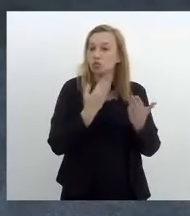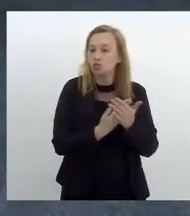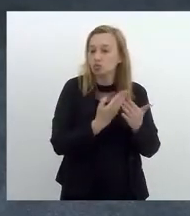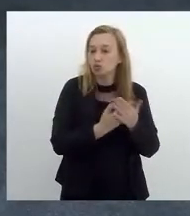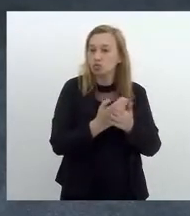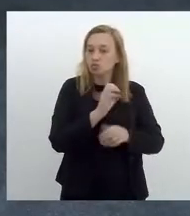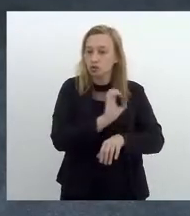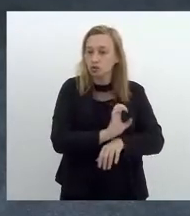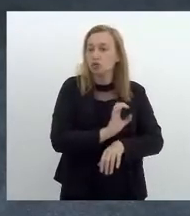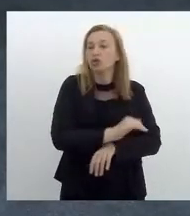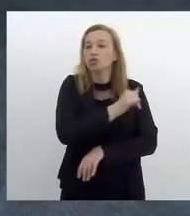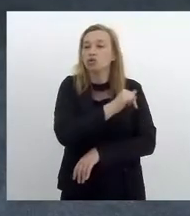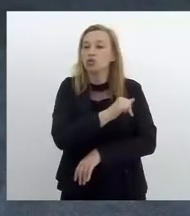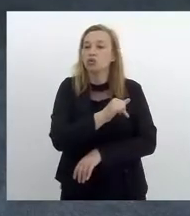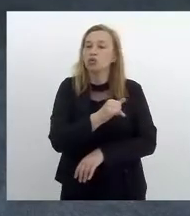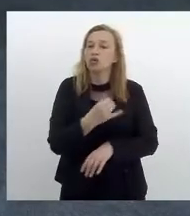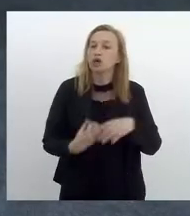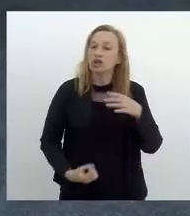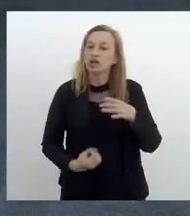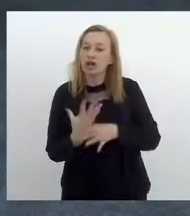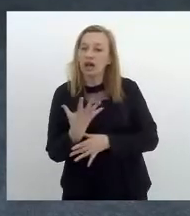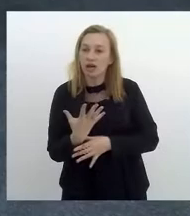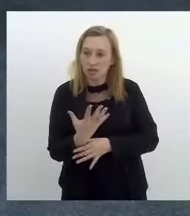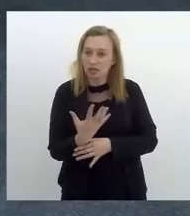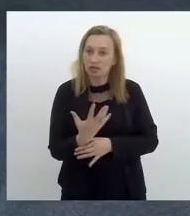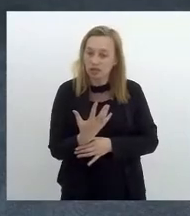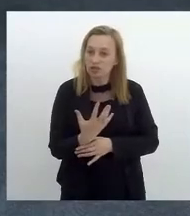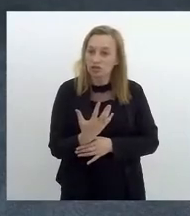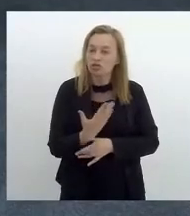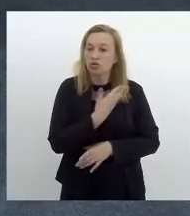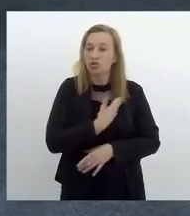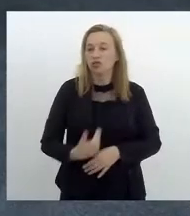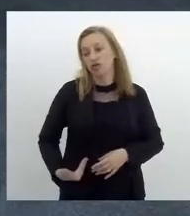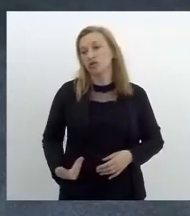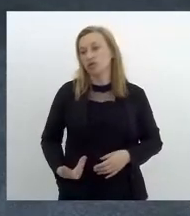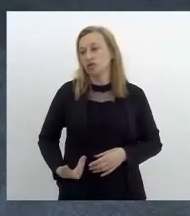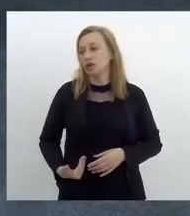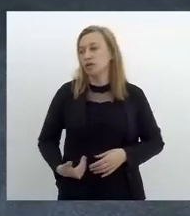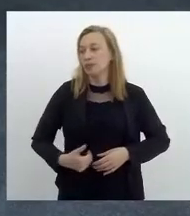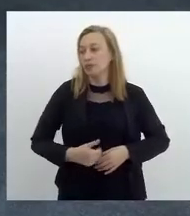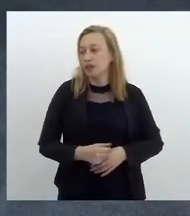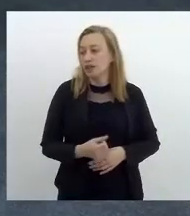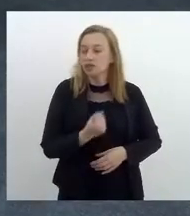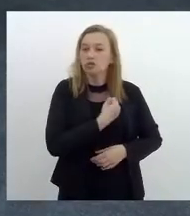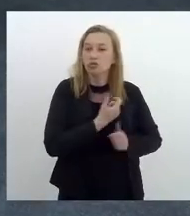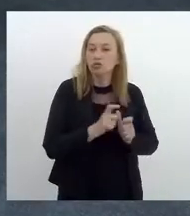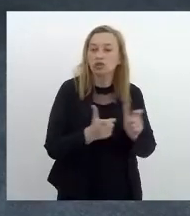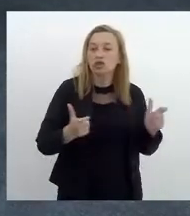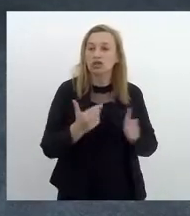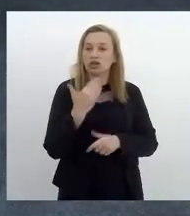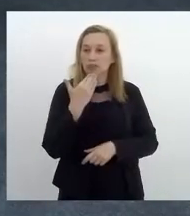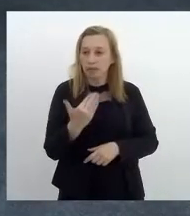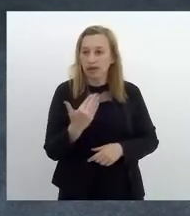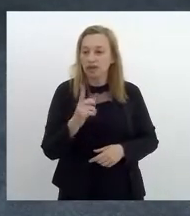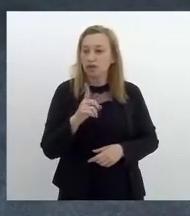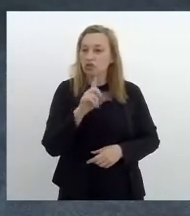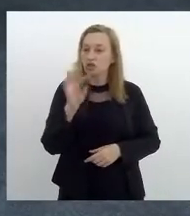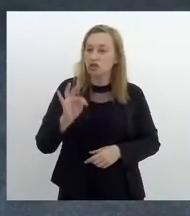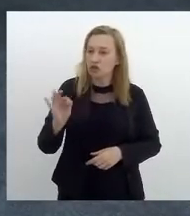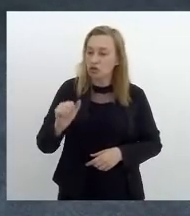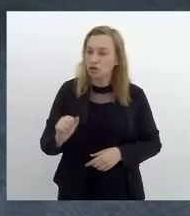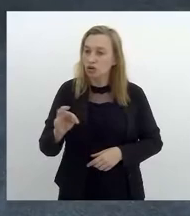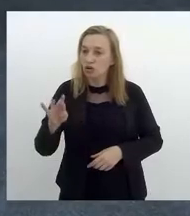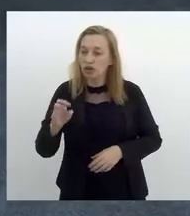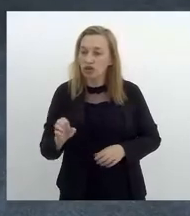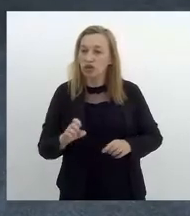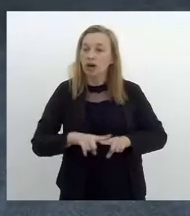uma rubrica para construir escolas para poder atender essa demanda imensa, que não é só da Zona Oeste, nem de Jacarepaguá, mas do